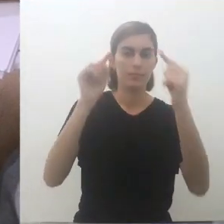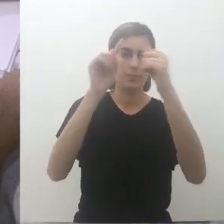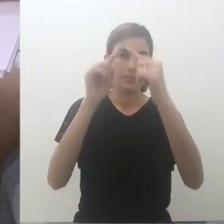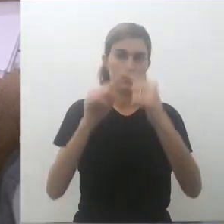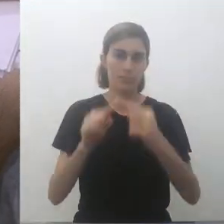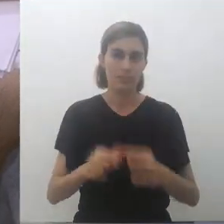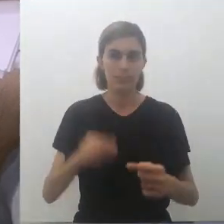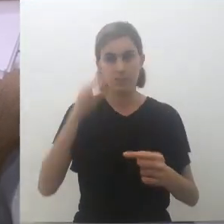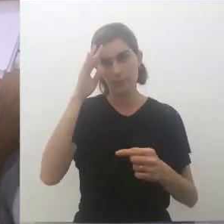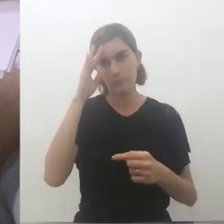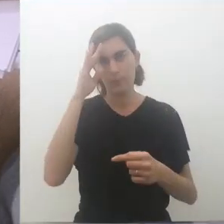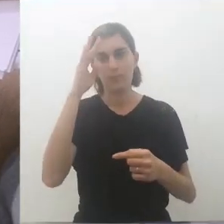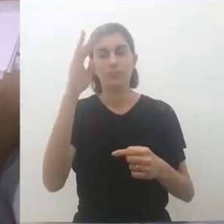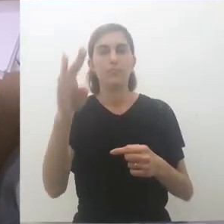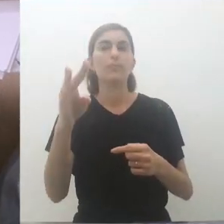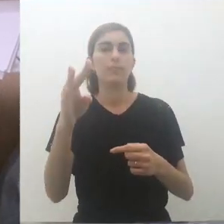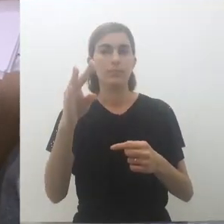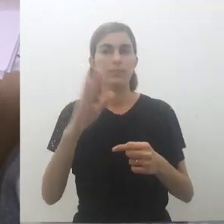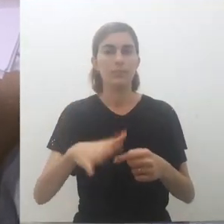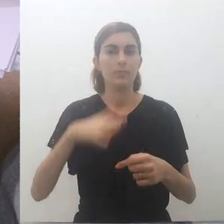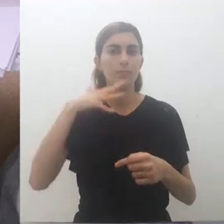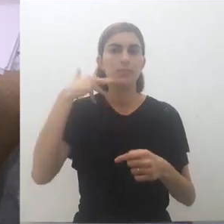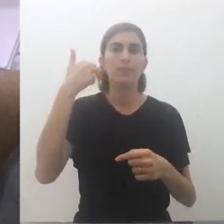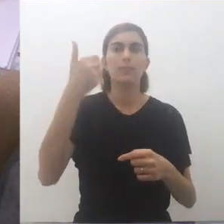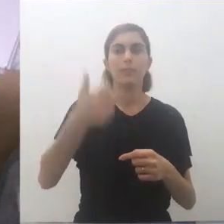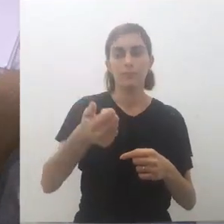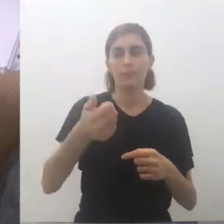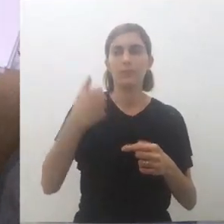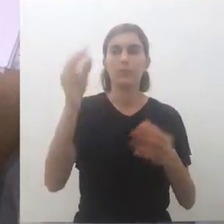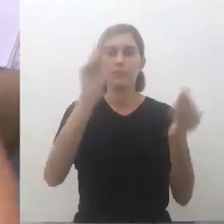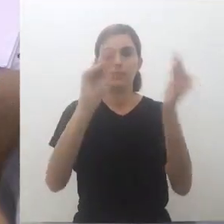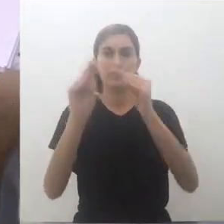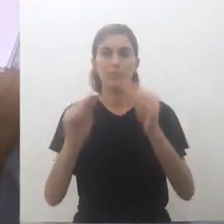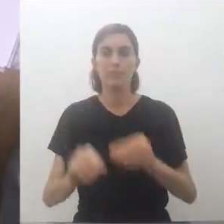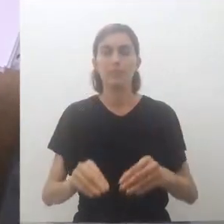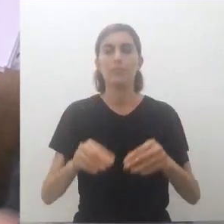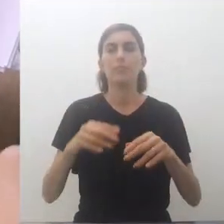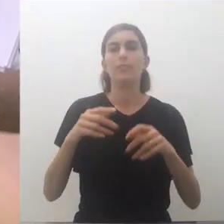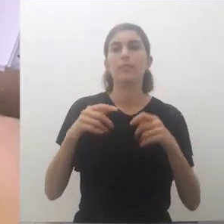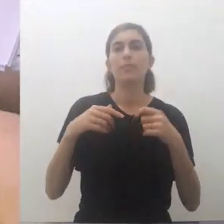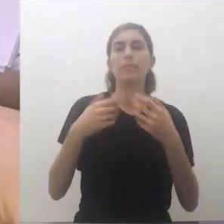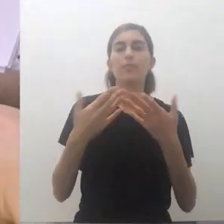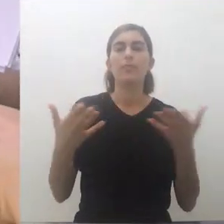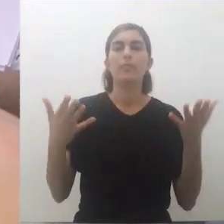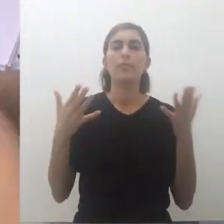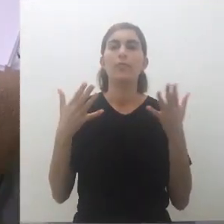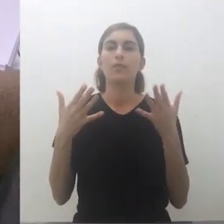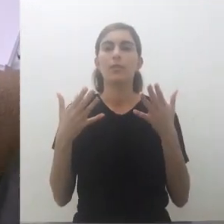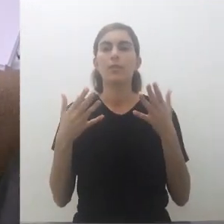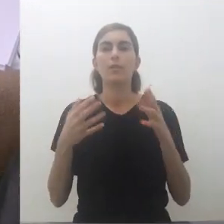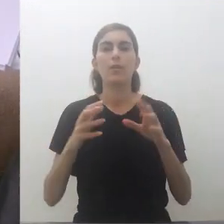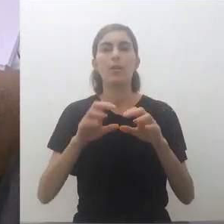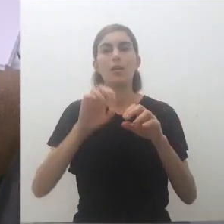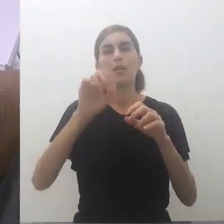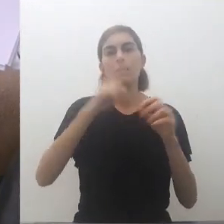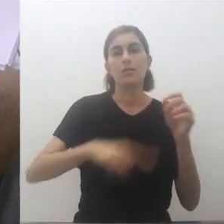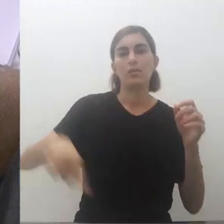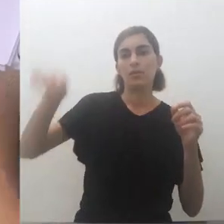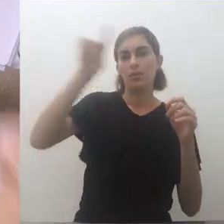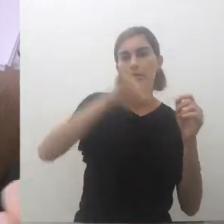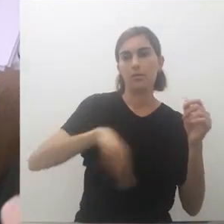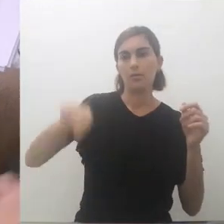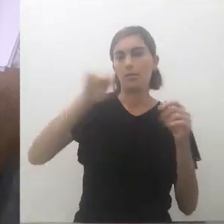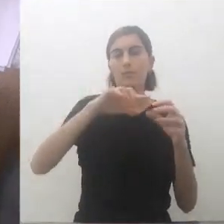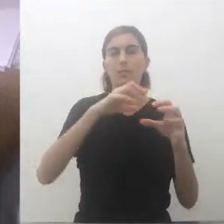principais de melhor enquadramento e visibilidade e a a espiral áurea com as medidas e